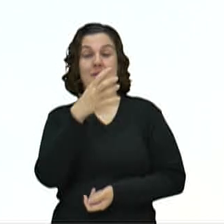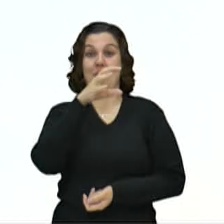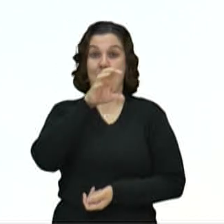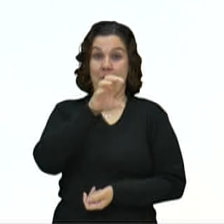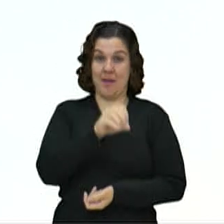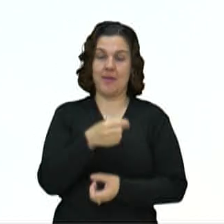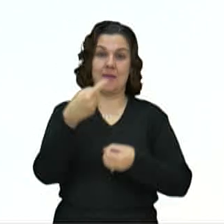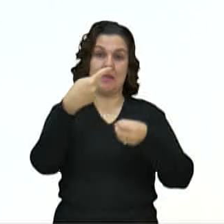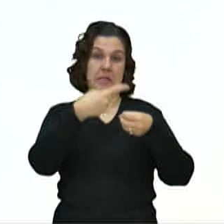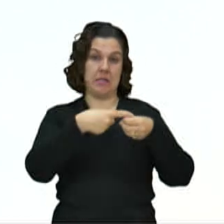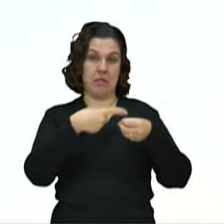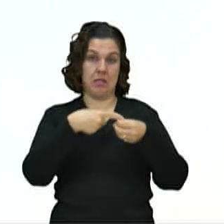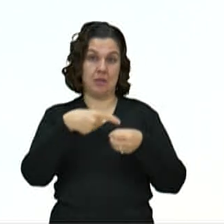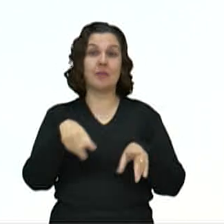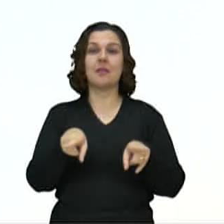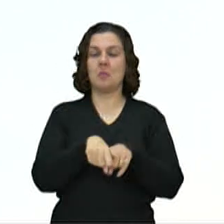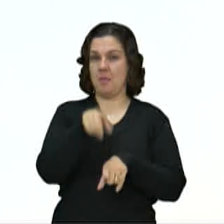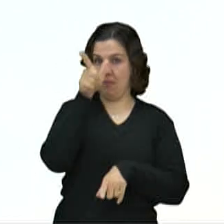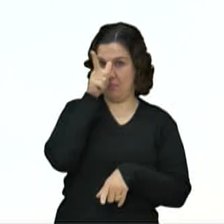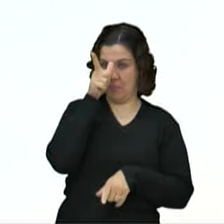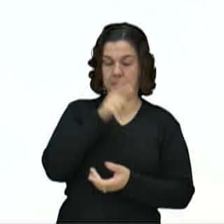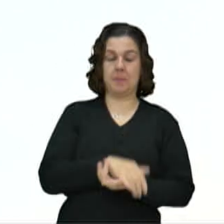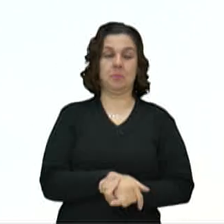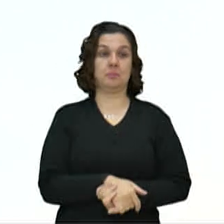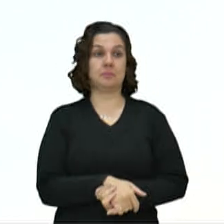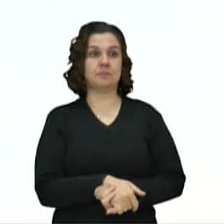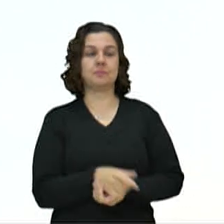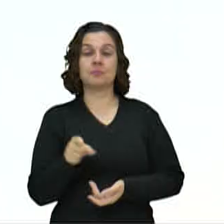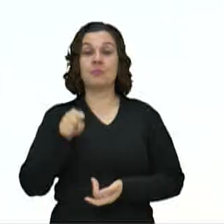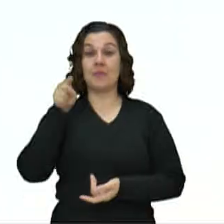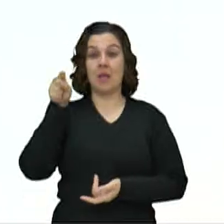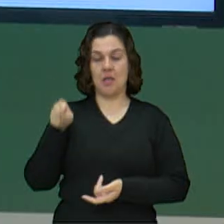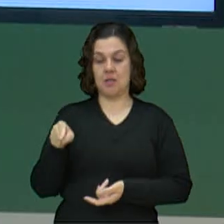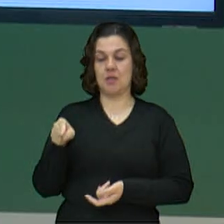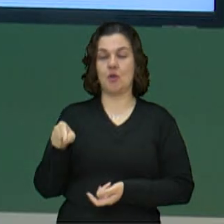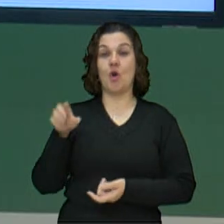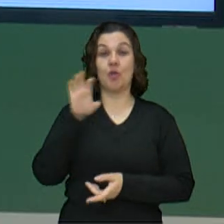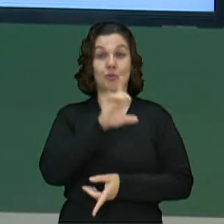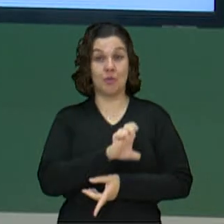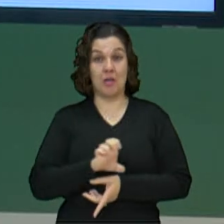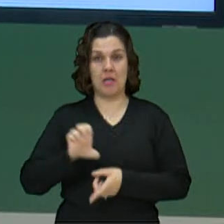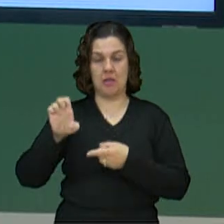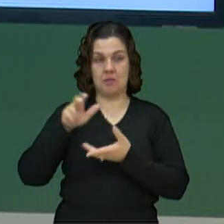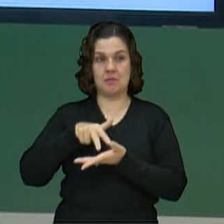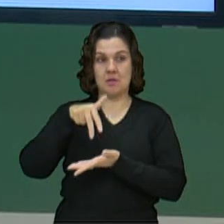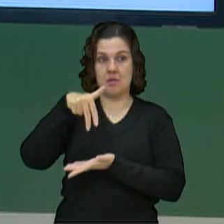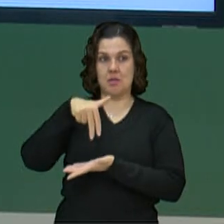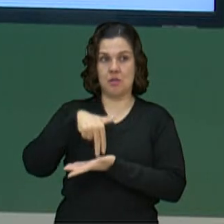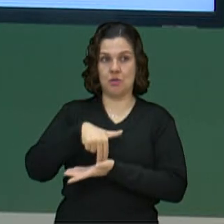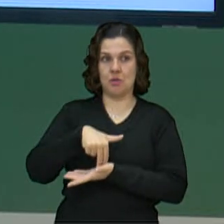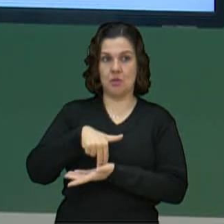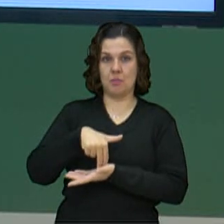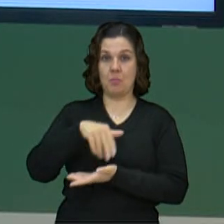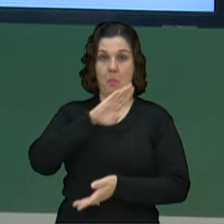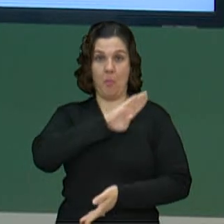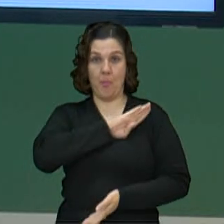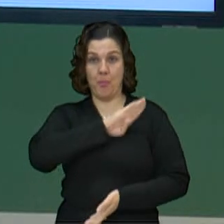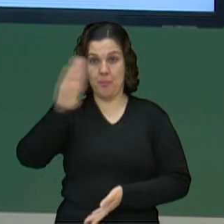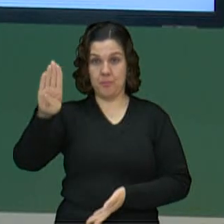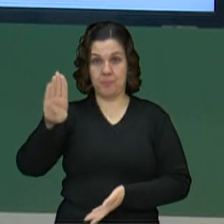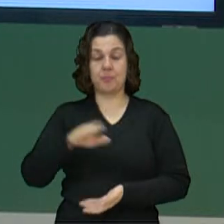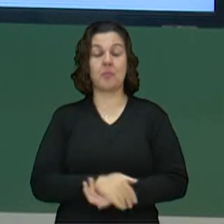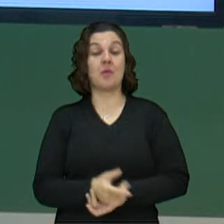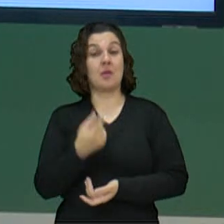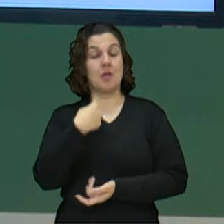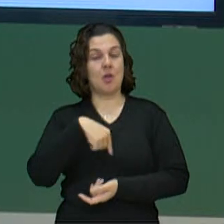1940, na cidade de Munique, também na Alemanha. Aqui você tem do lado esquerdo, em pé, Benito Mussolini